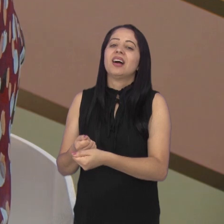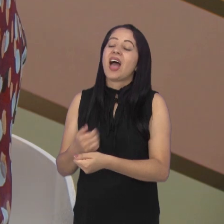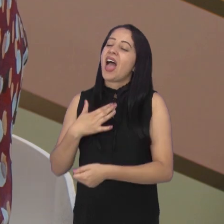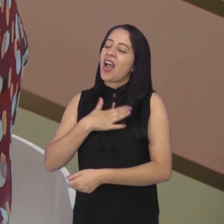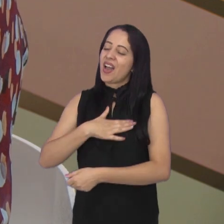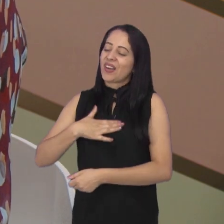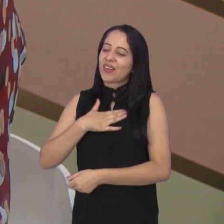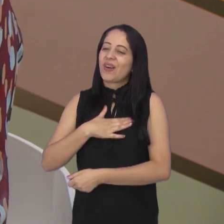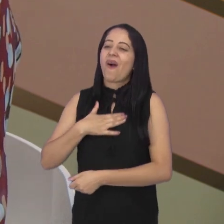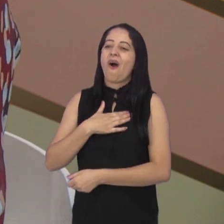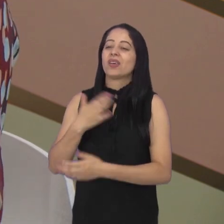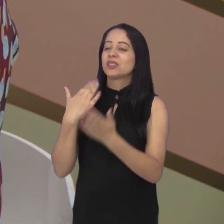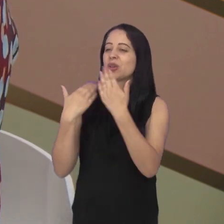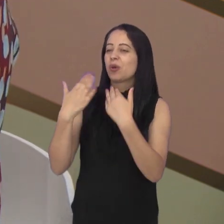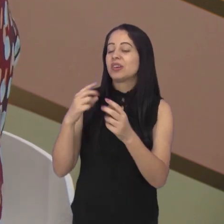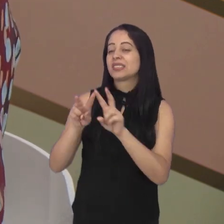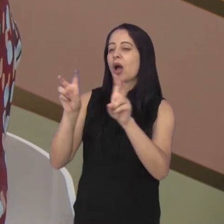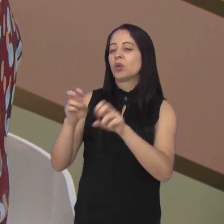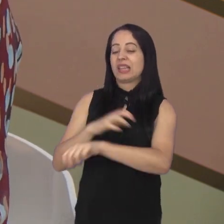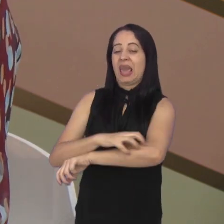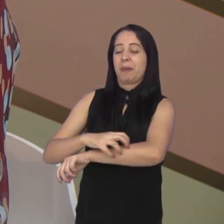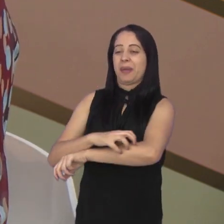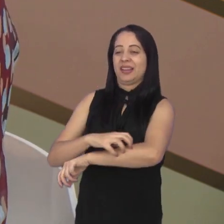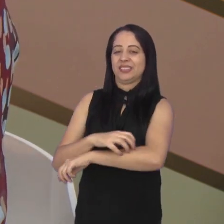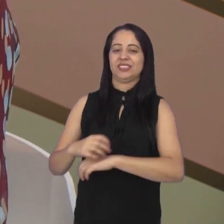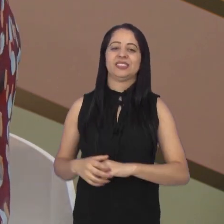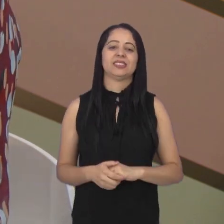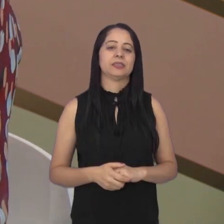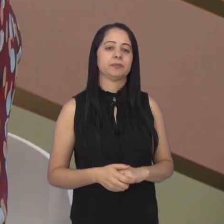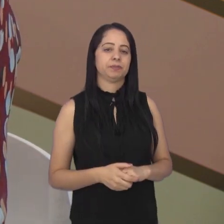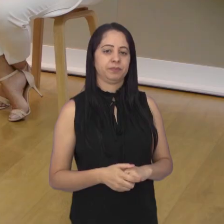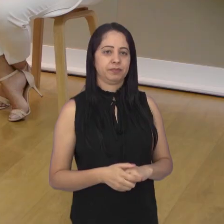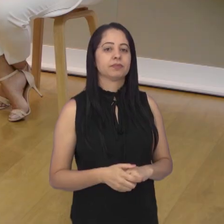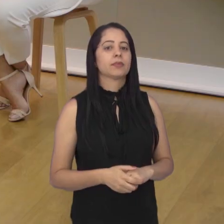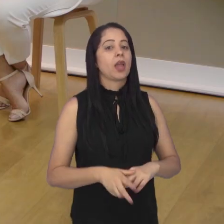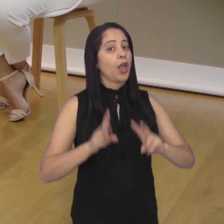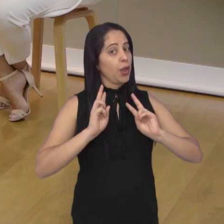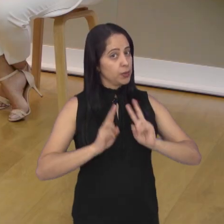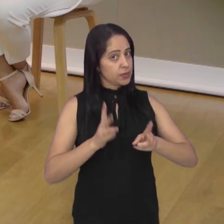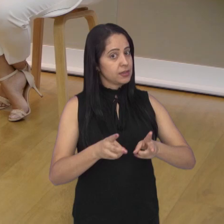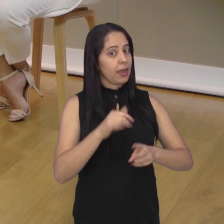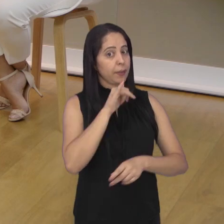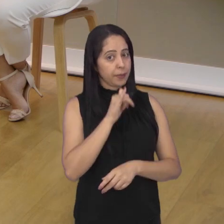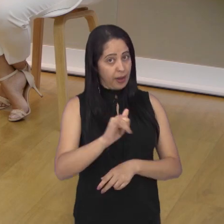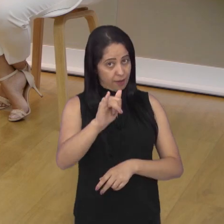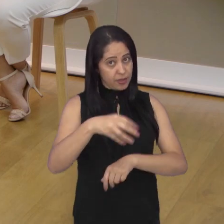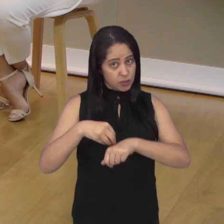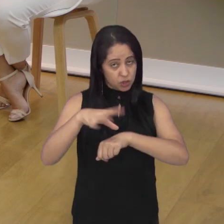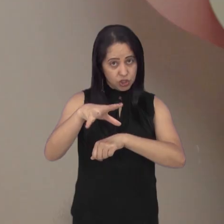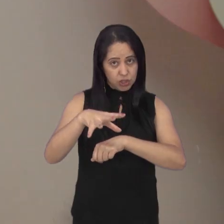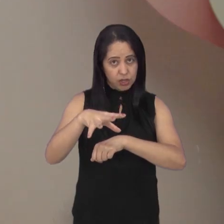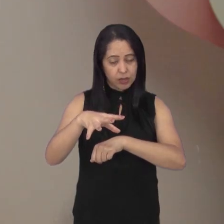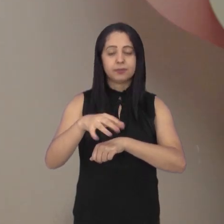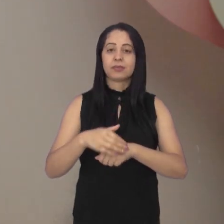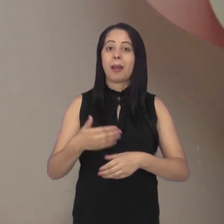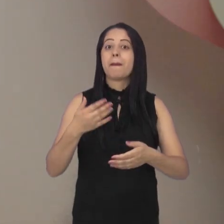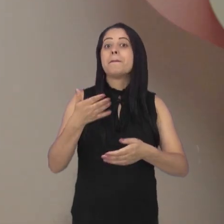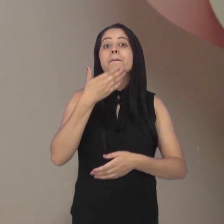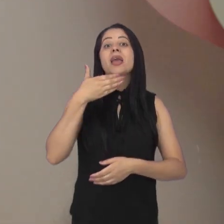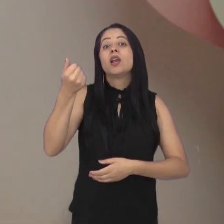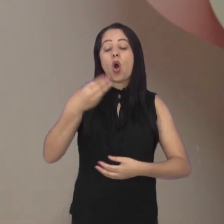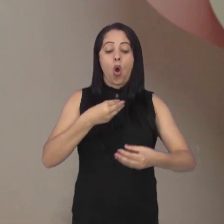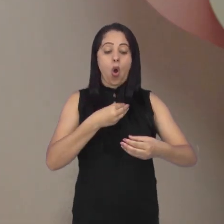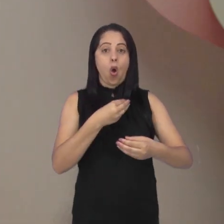sobre alergias e a gente esclarecer um pouquinho mais de dúvidas. Sim, qualquer coisa, gente, a gente sempre fala aqui, prevenir é melhor do que